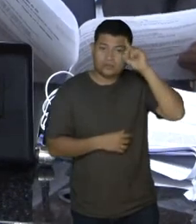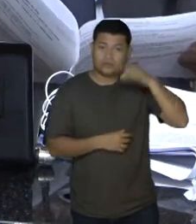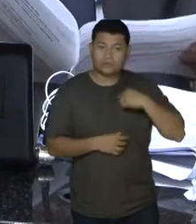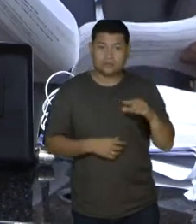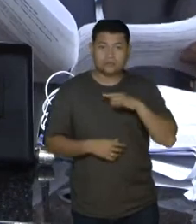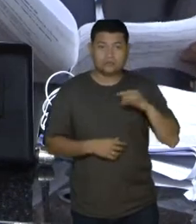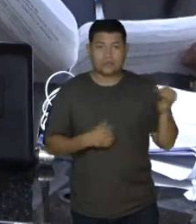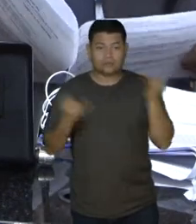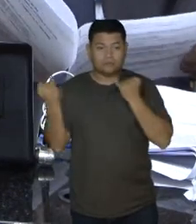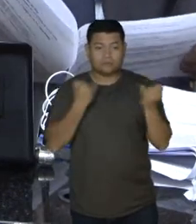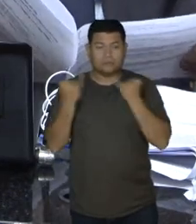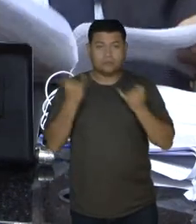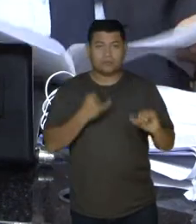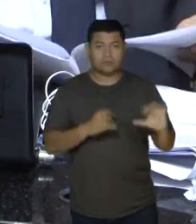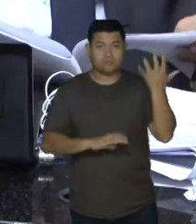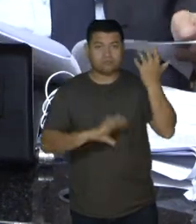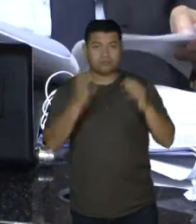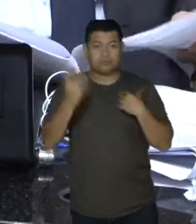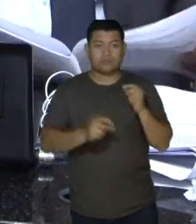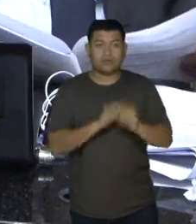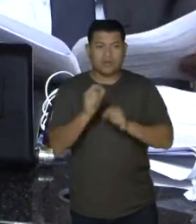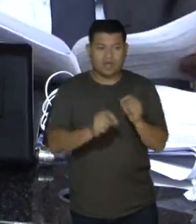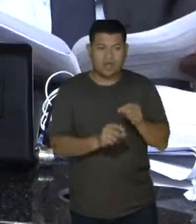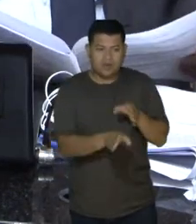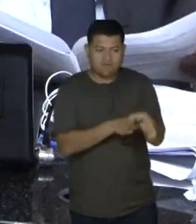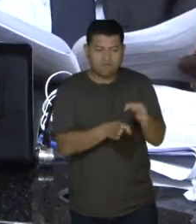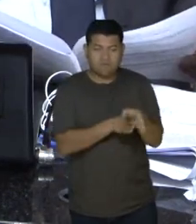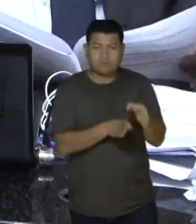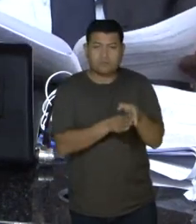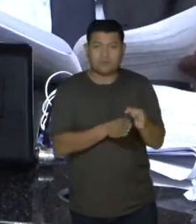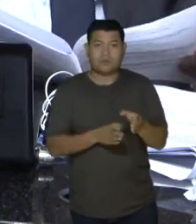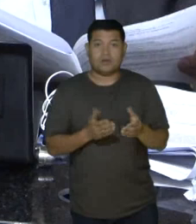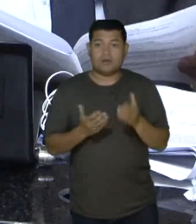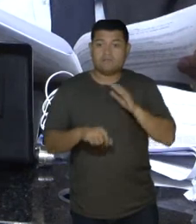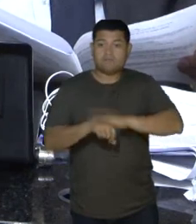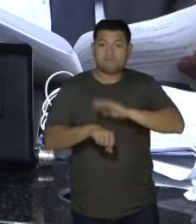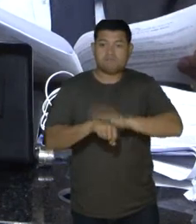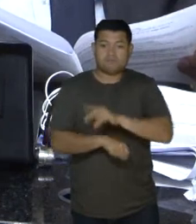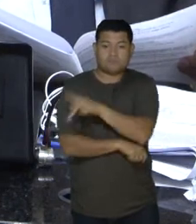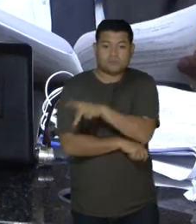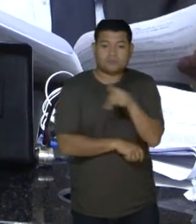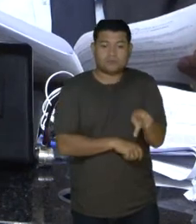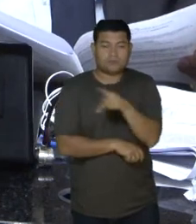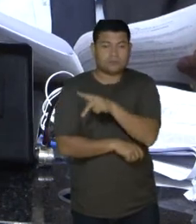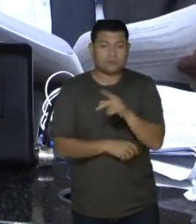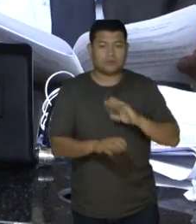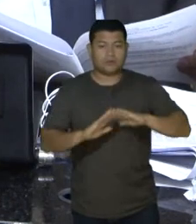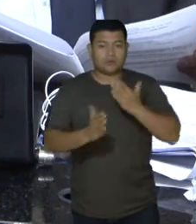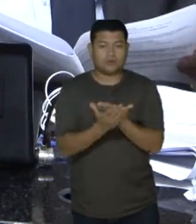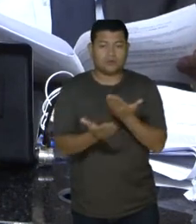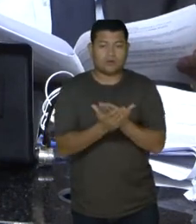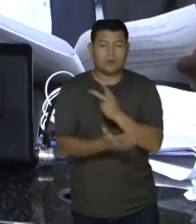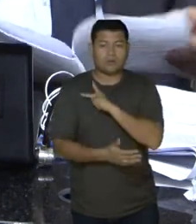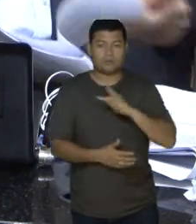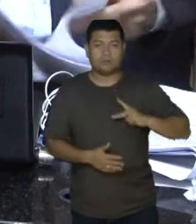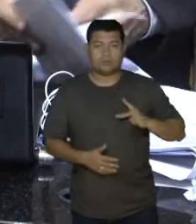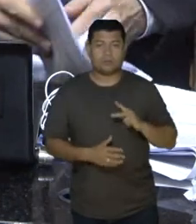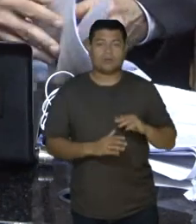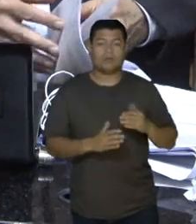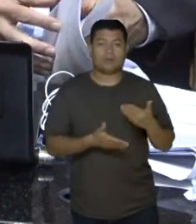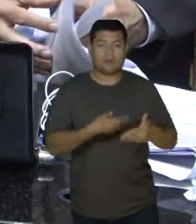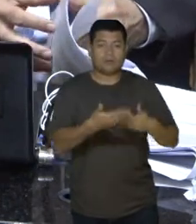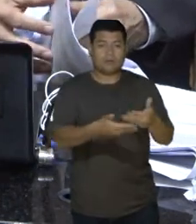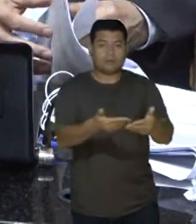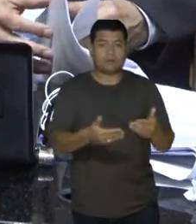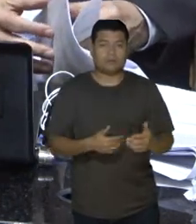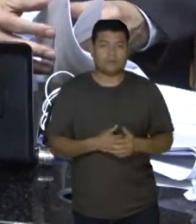informando sobre casos de doutrinação ideológica por parte de professores de escolas públicas em sala de aula, e aí vai. E